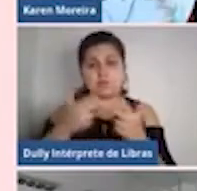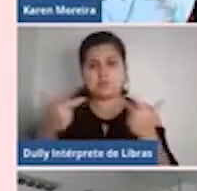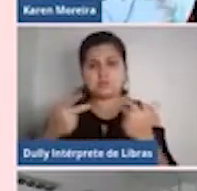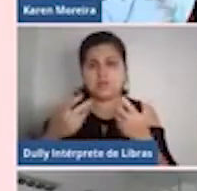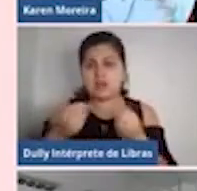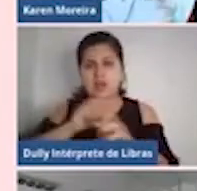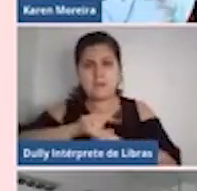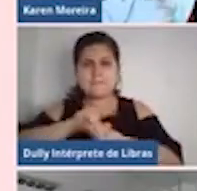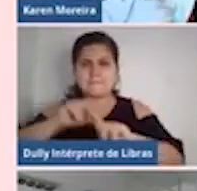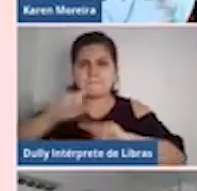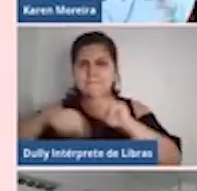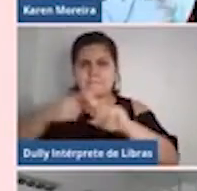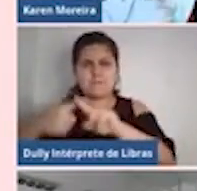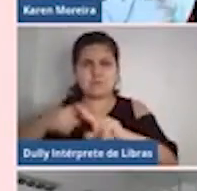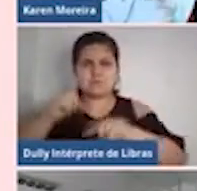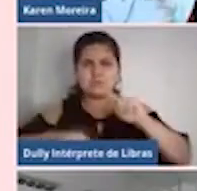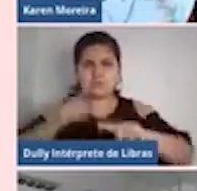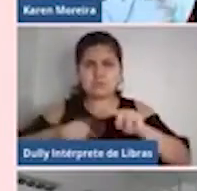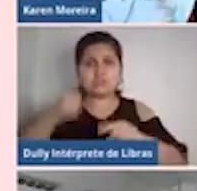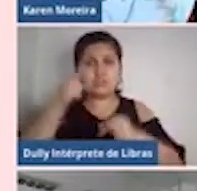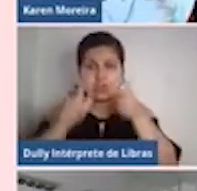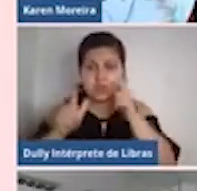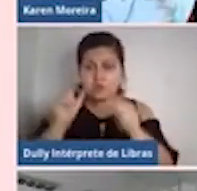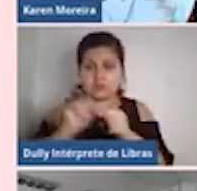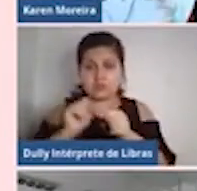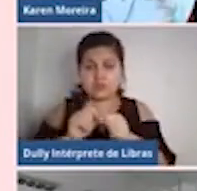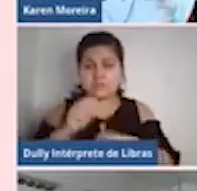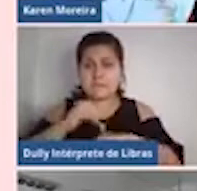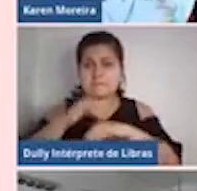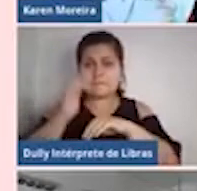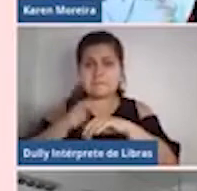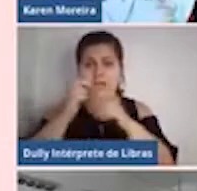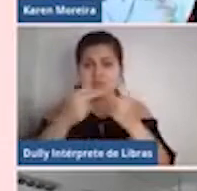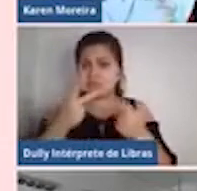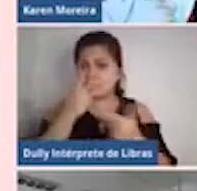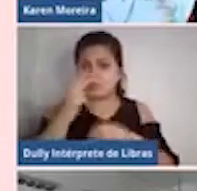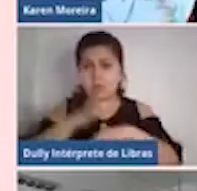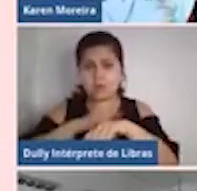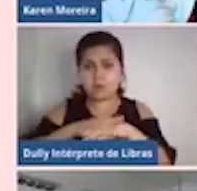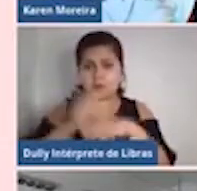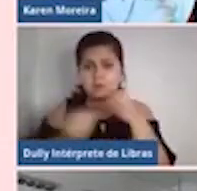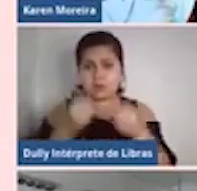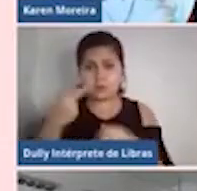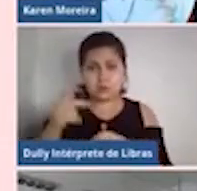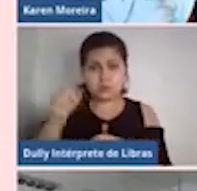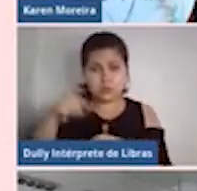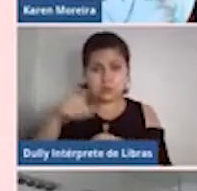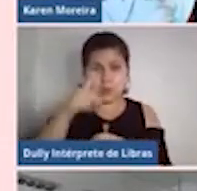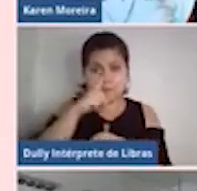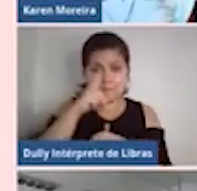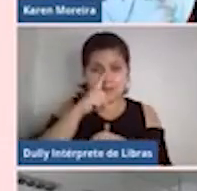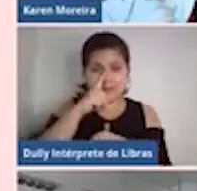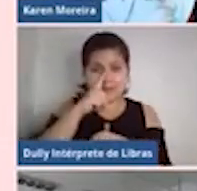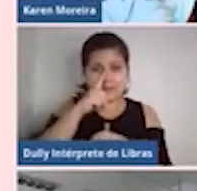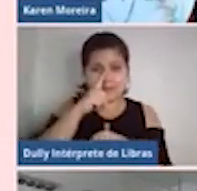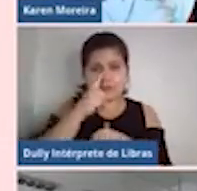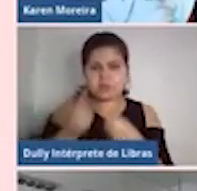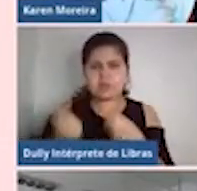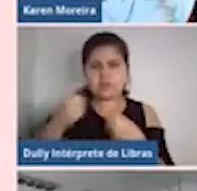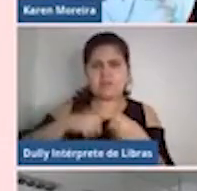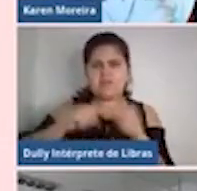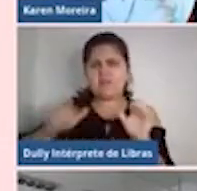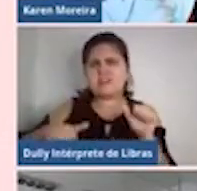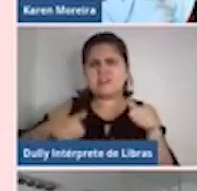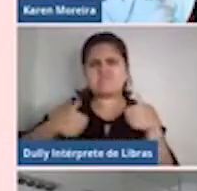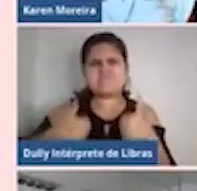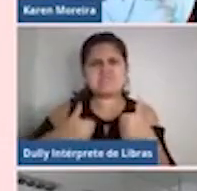é multitarefa, ela consegue fazer mais coisas ao mesmo tempo. E aí, quando tu é mãe, tu ainda volta melhor ainda para o